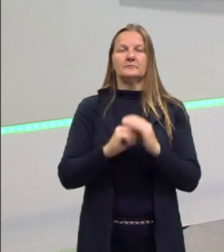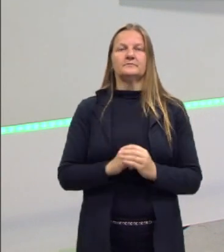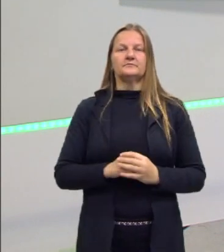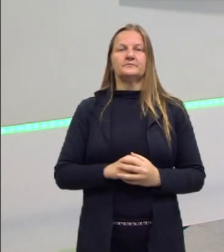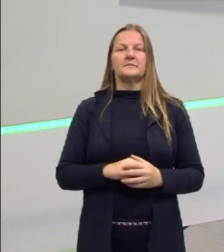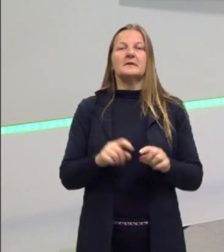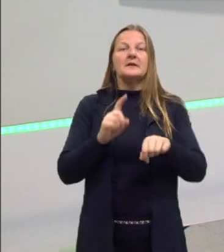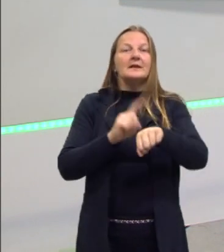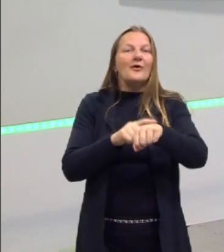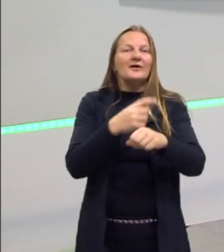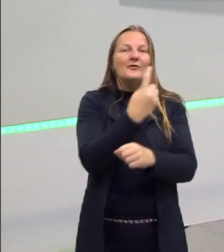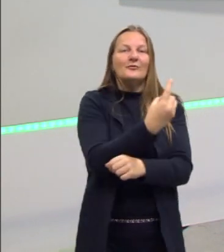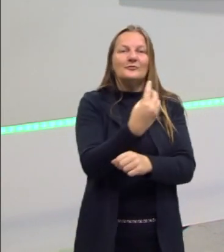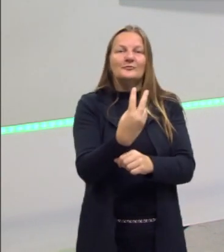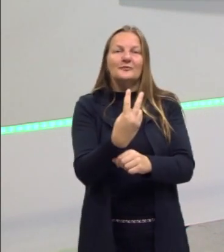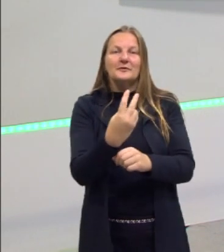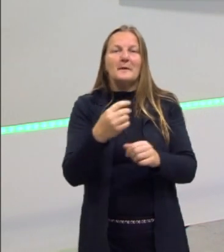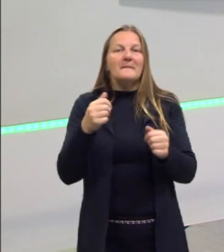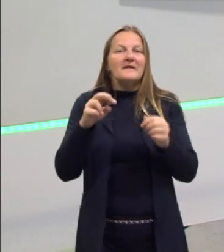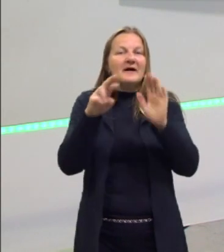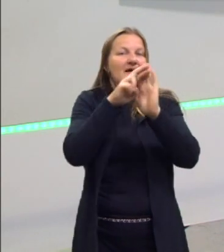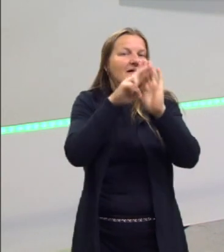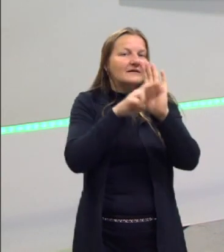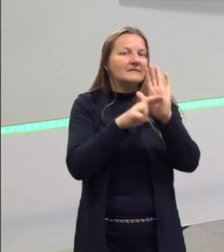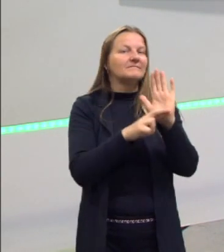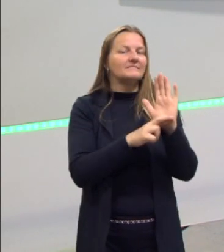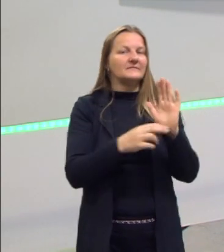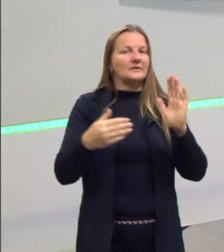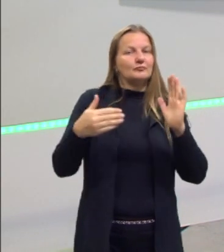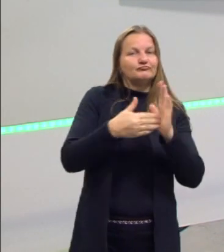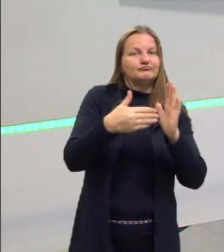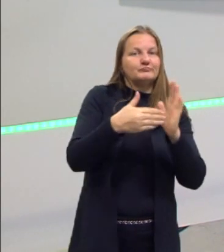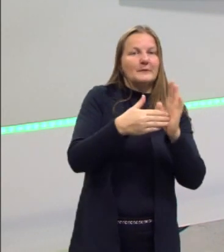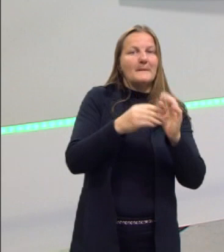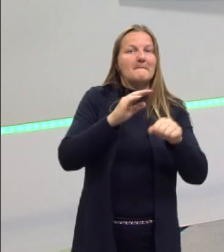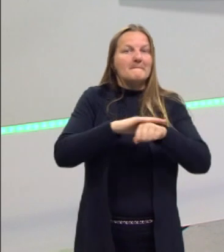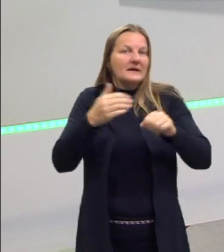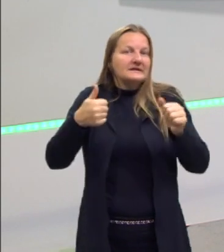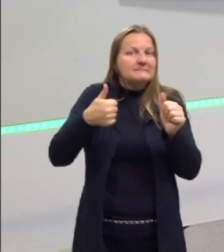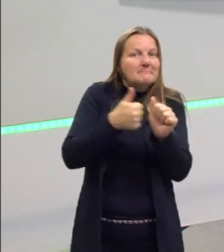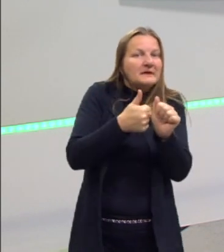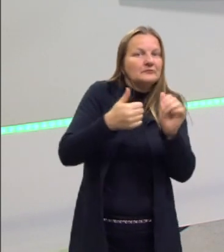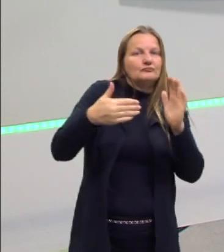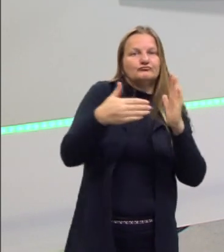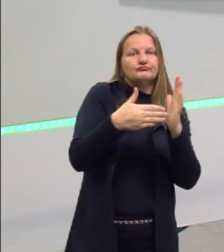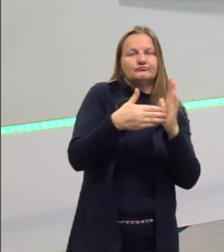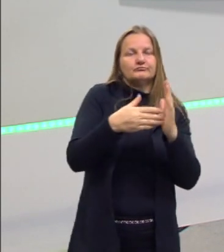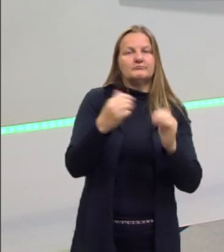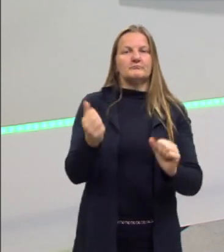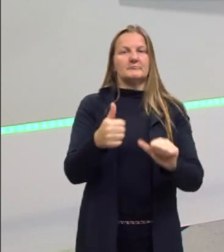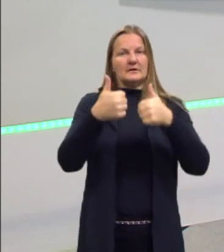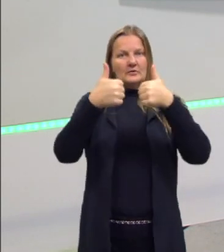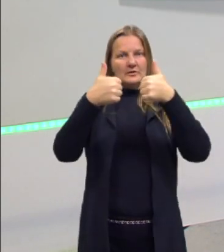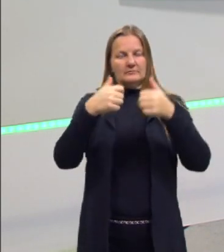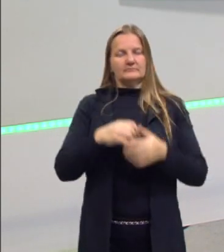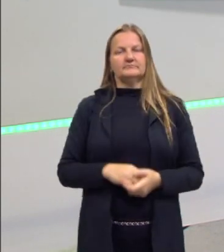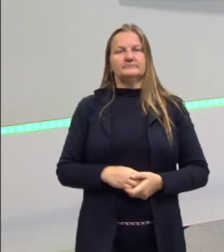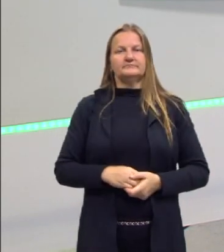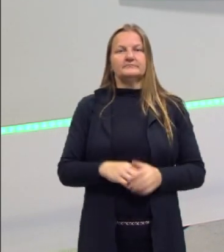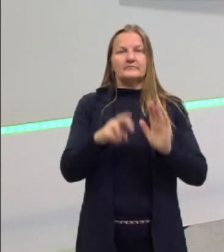mas na hora de numerar elas eu tenho que seguir sempre as extremidades né tentar mais próximo da extremidade tanto uma ramificação